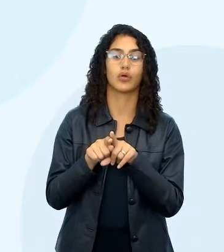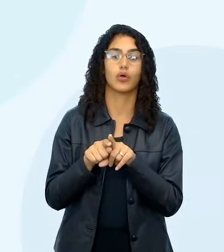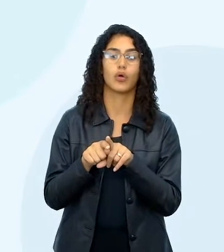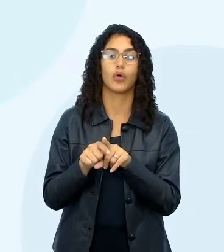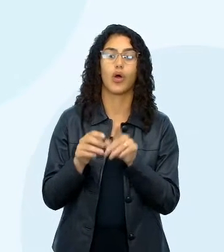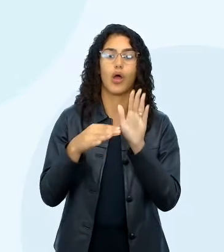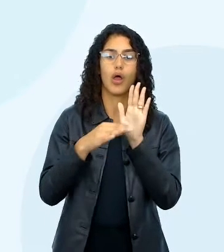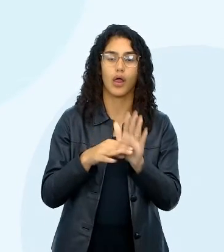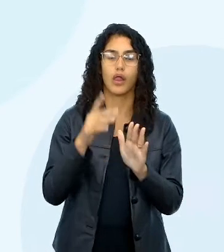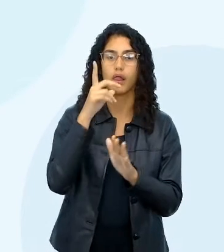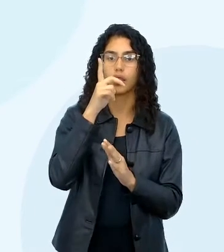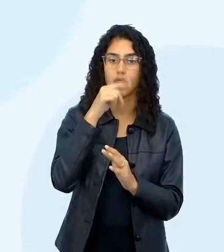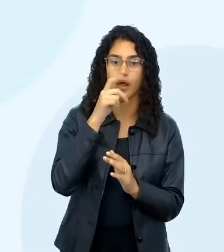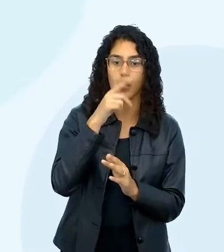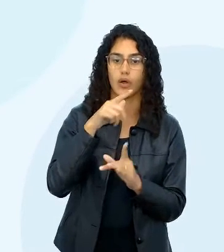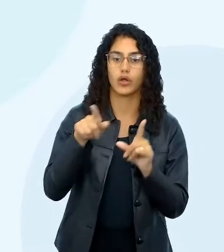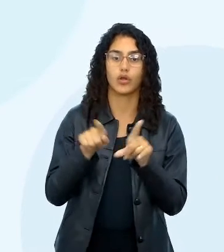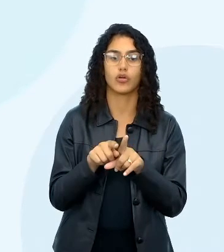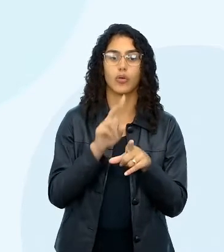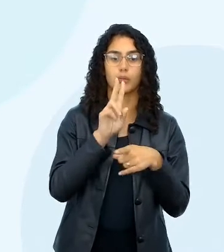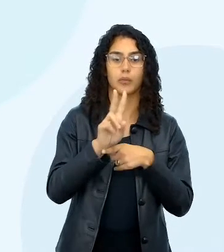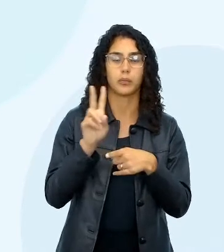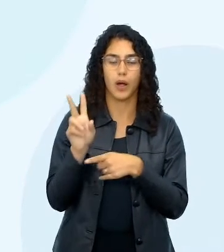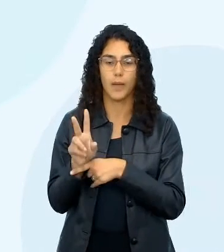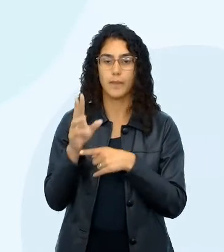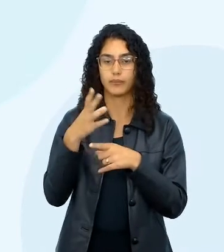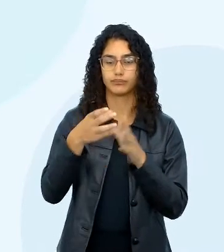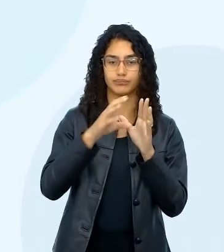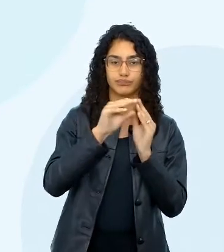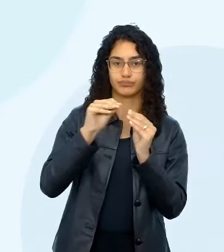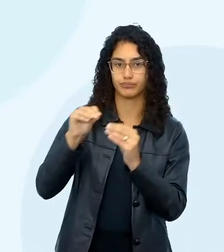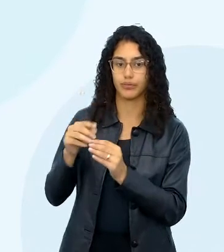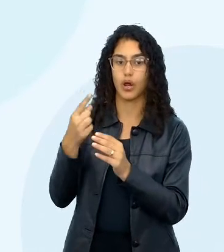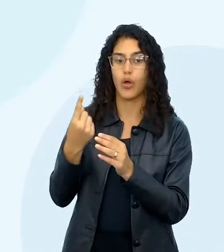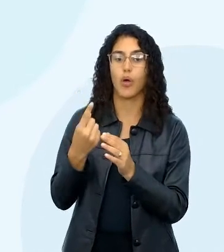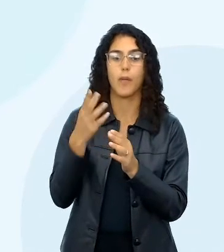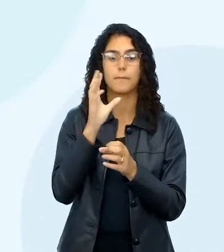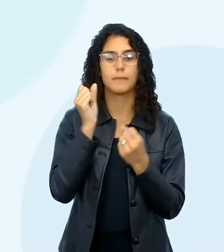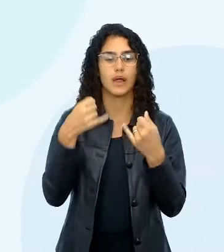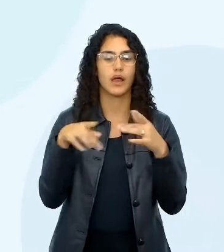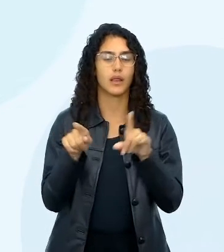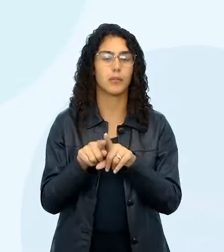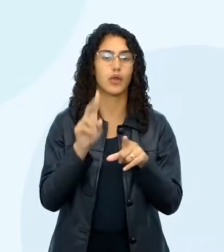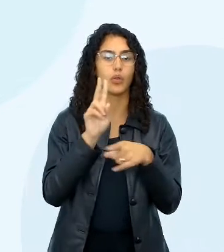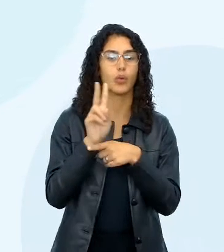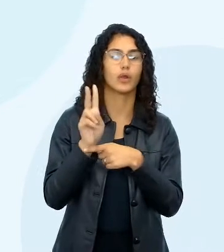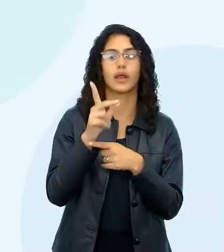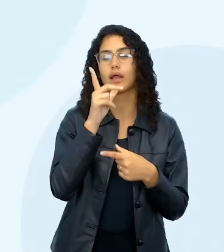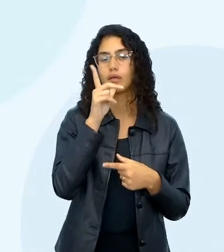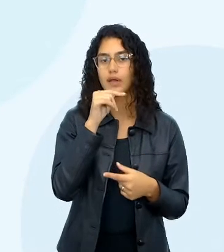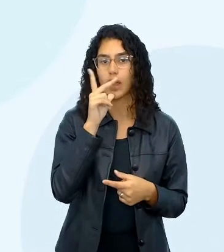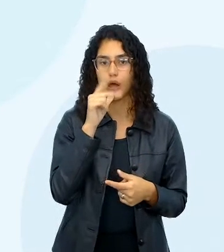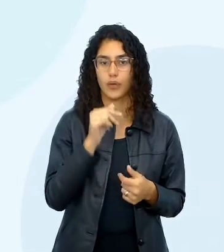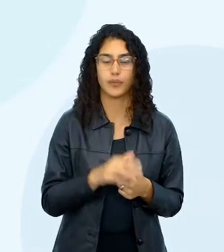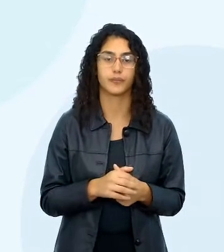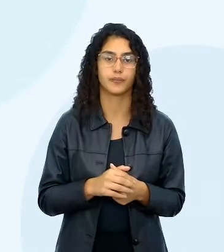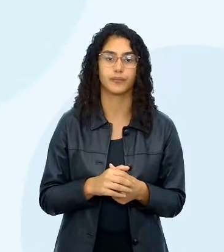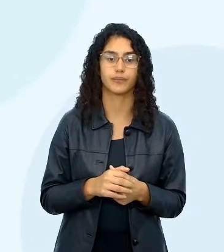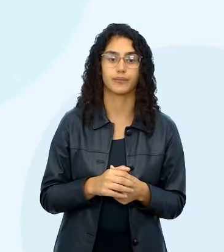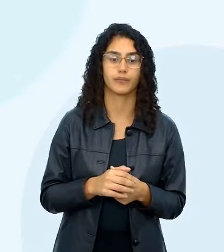qualidade da água, qualidade, né, dos rejeitos, né? Vamos comentar um pouquinho sobre o tratamento de esgoto. Não